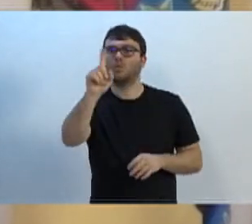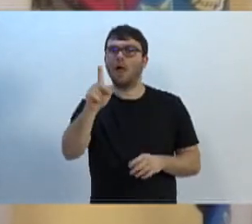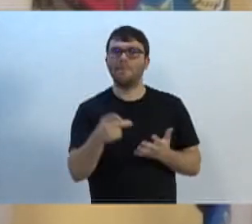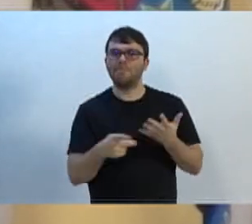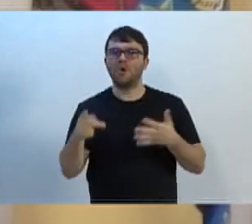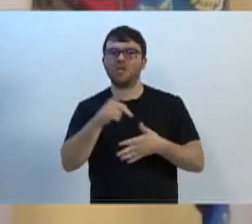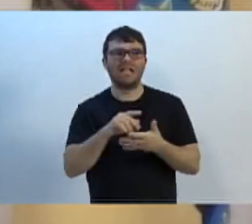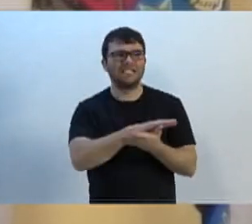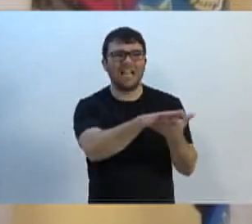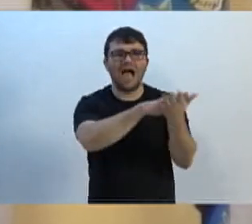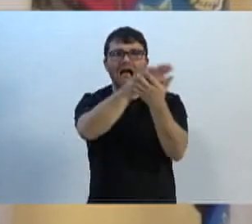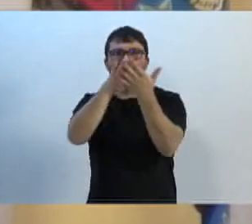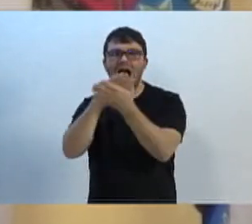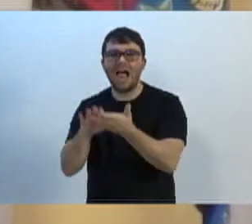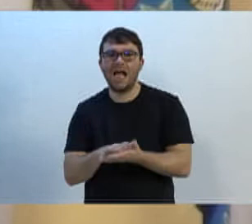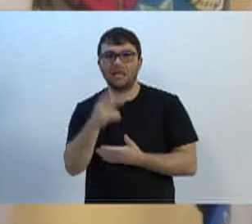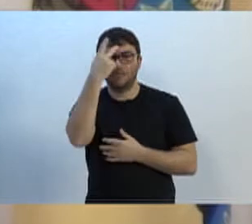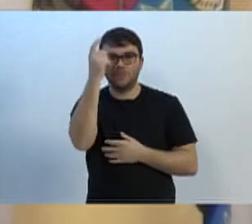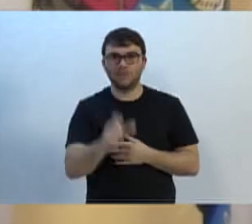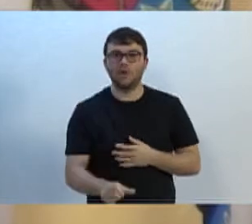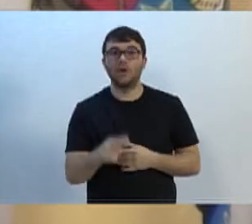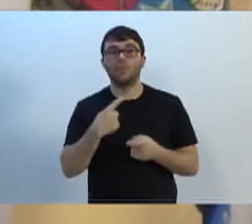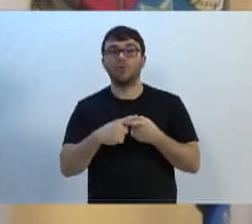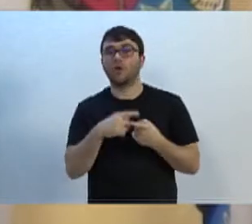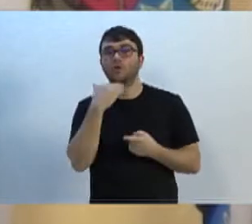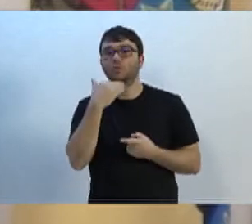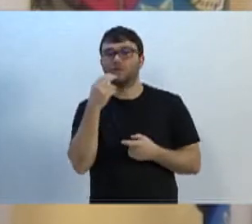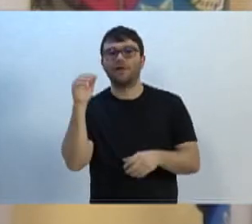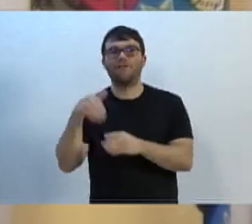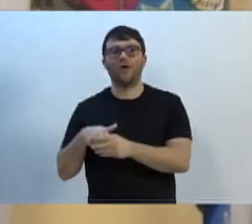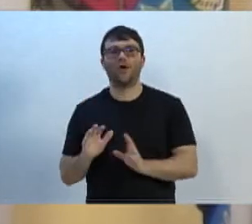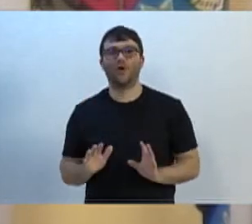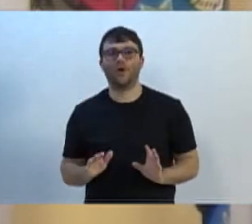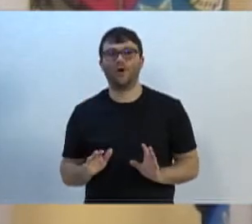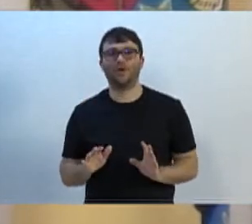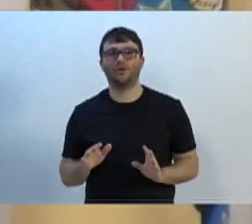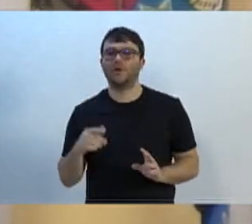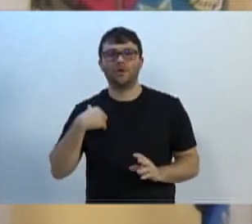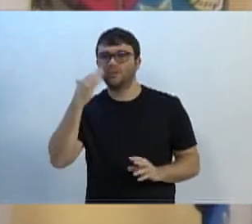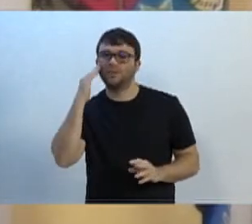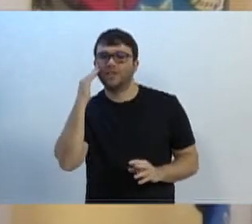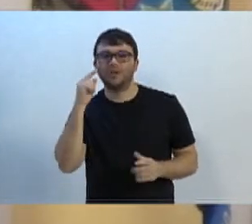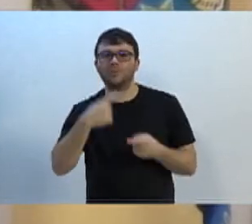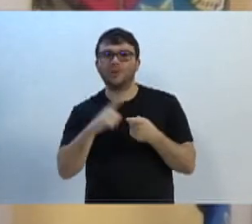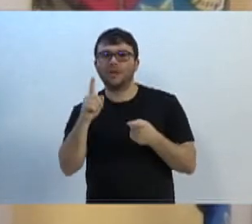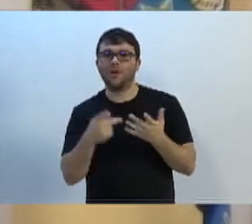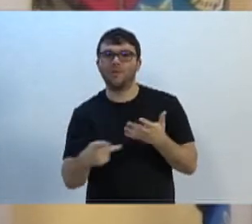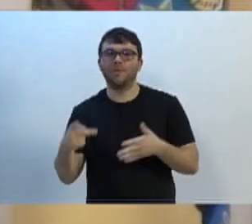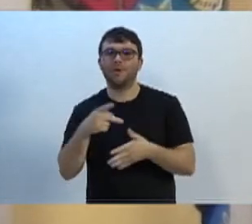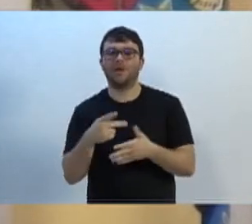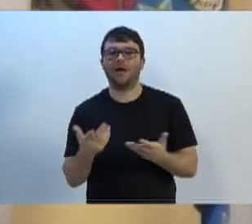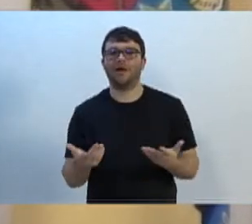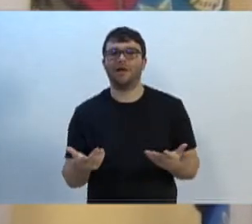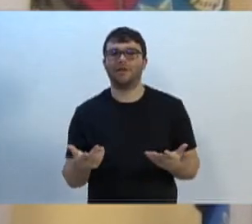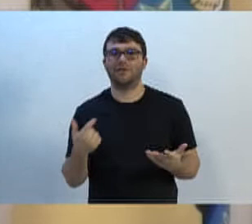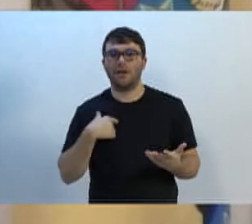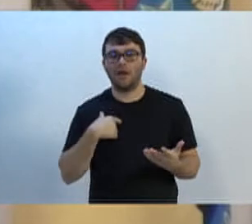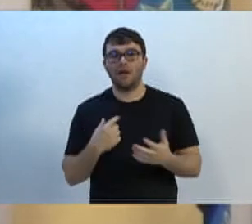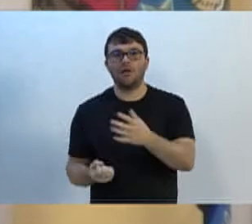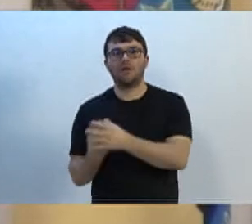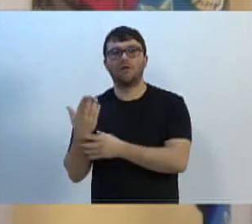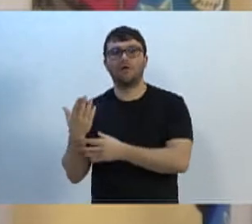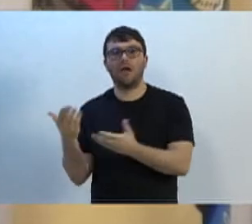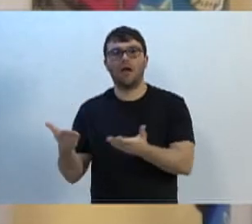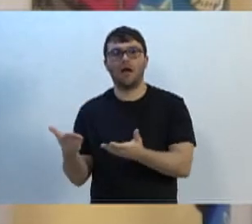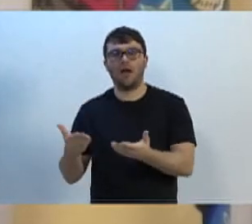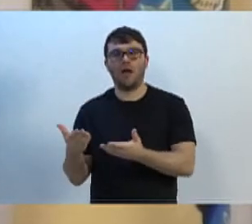para ninguém porque não sei se não dá voto eu não entendo porque que não prioriza a educação agora acabaram de fazer um Fundão